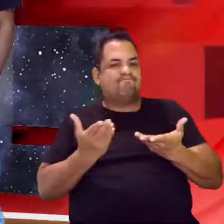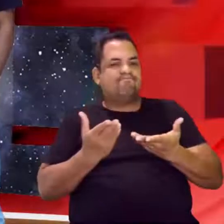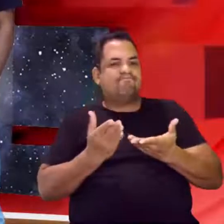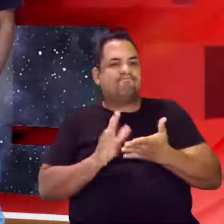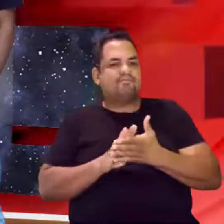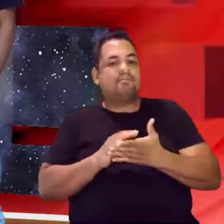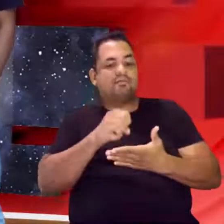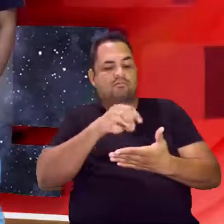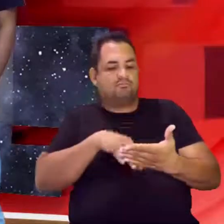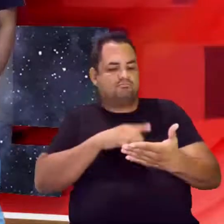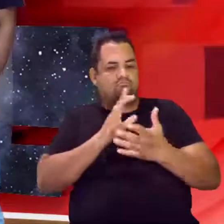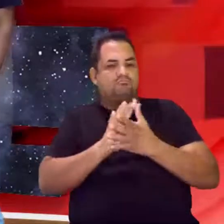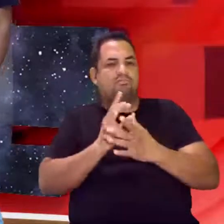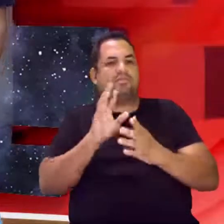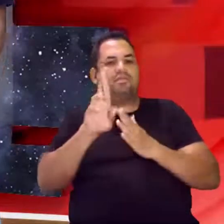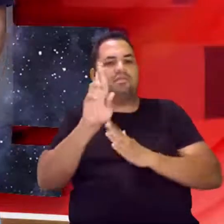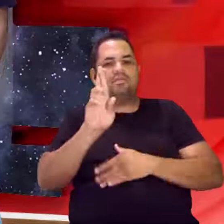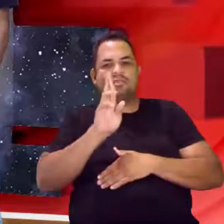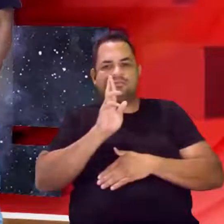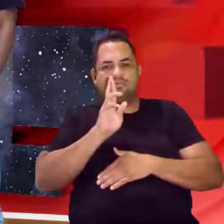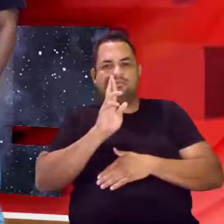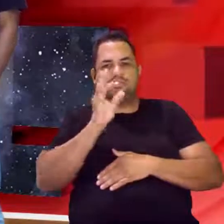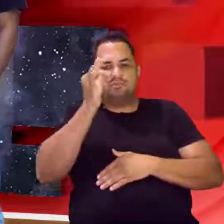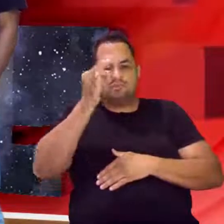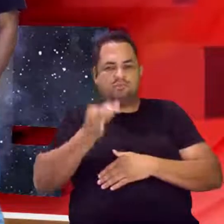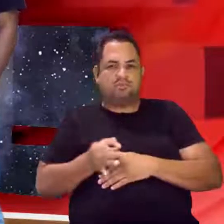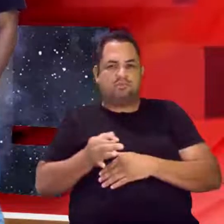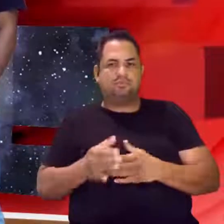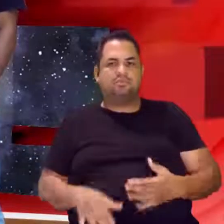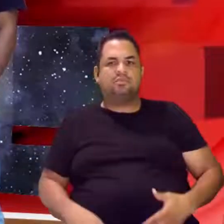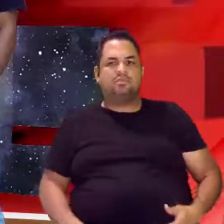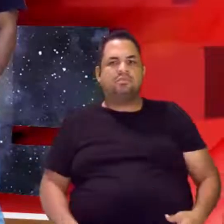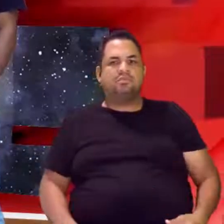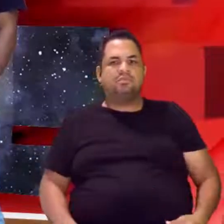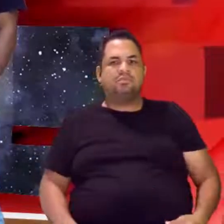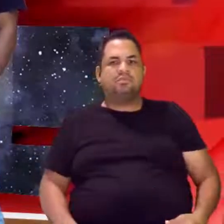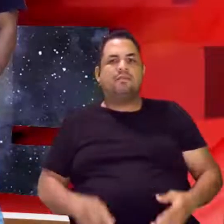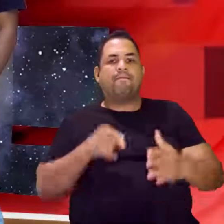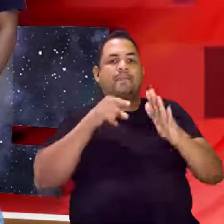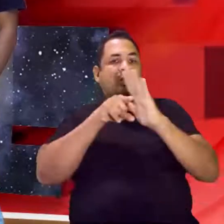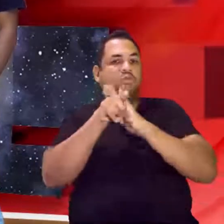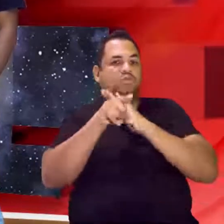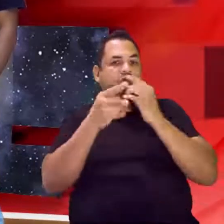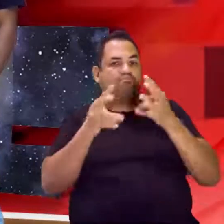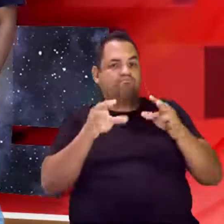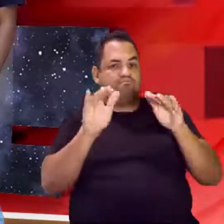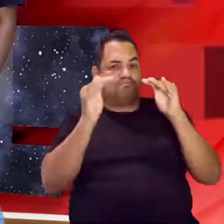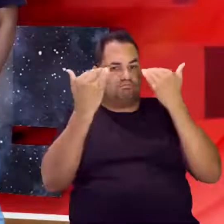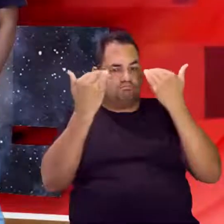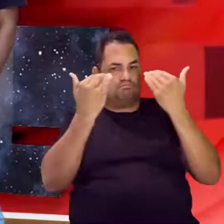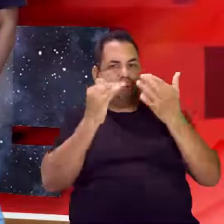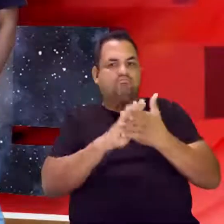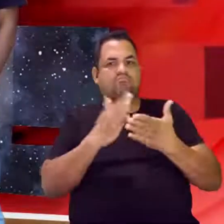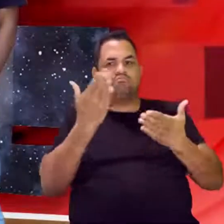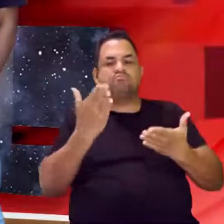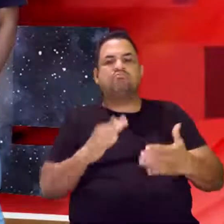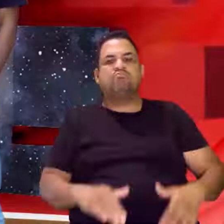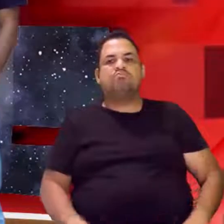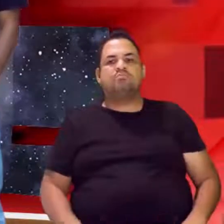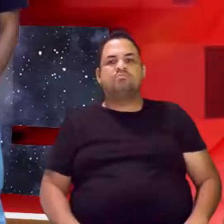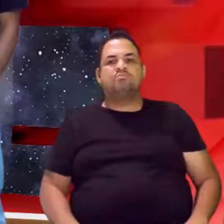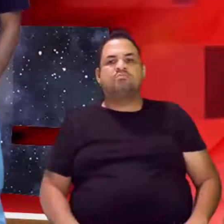achar o gabarito, a resposta correta, E onde tá? que vem o caminho certo? Aqui, ó, no comando. No comando. Ele dá o comando para você